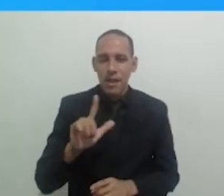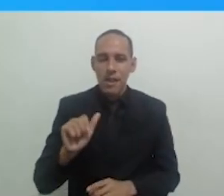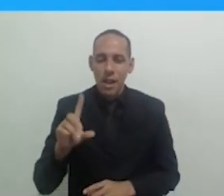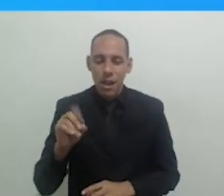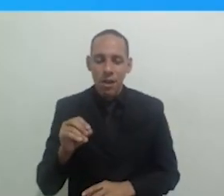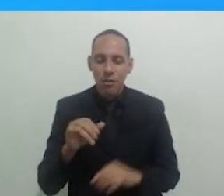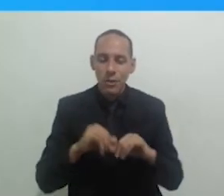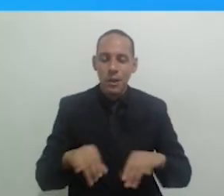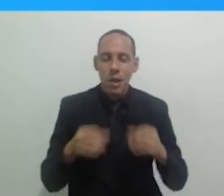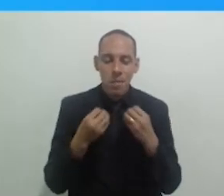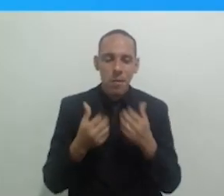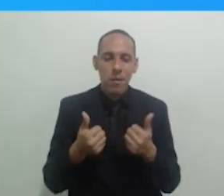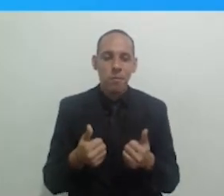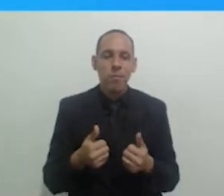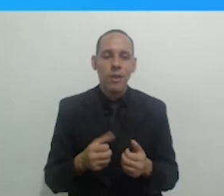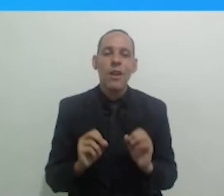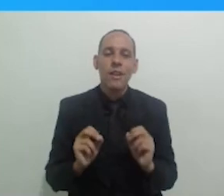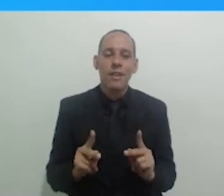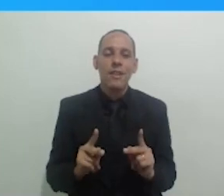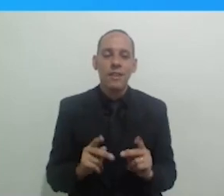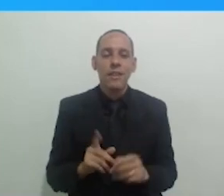Ok. Subsídio. Ok.